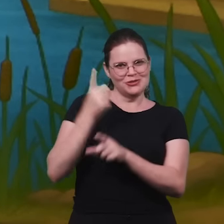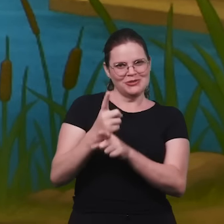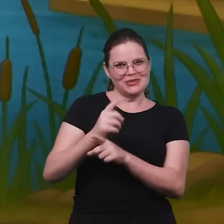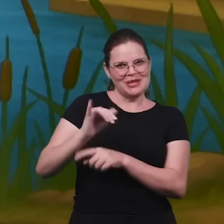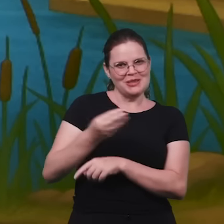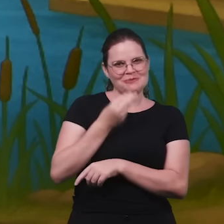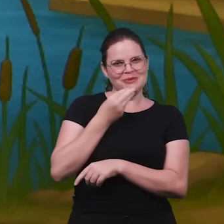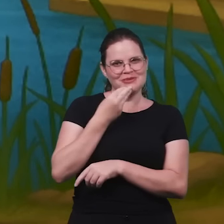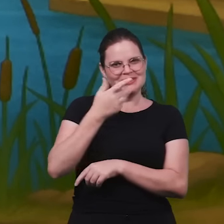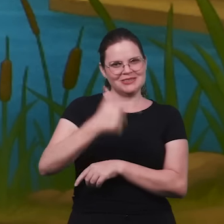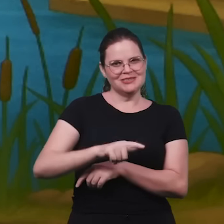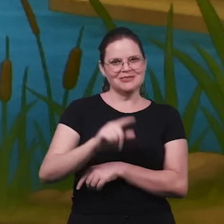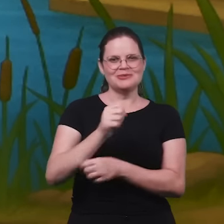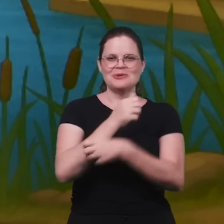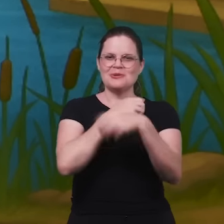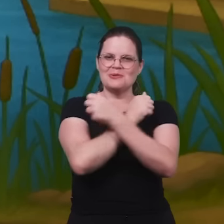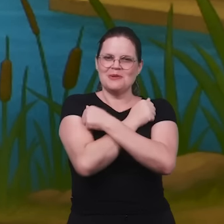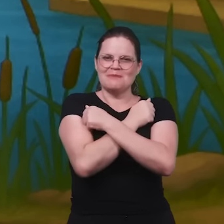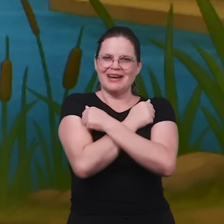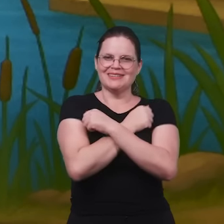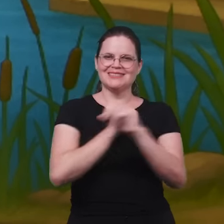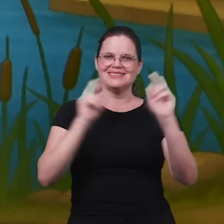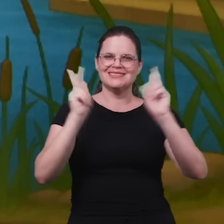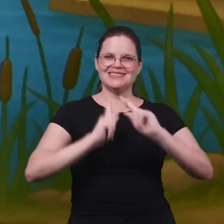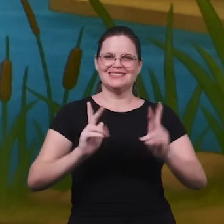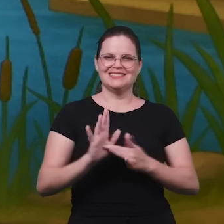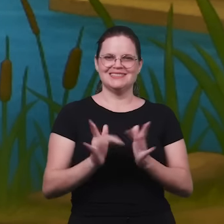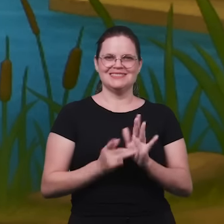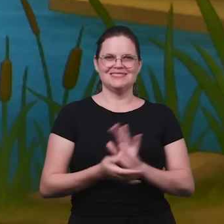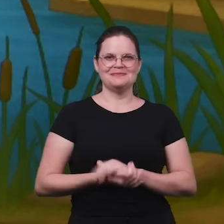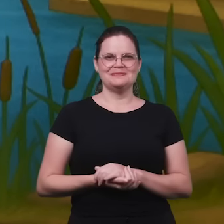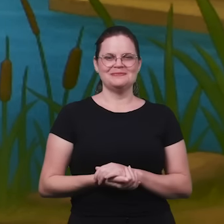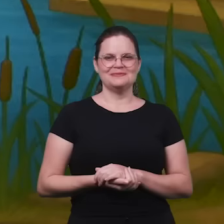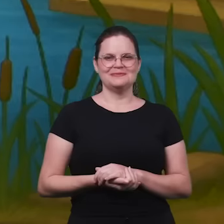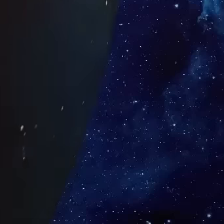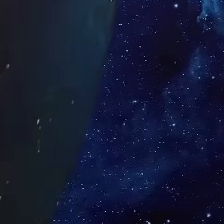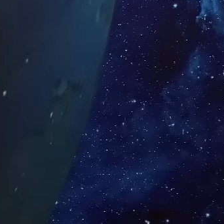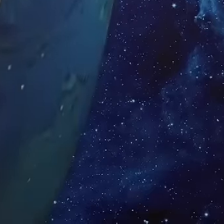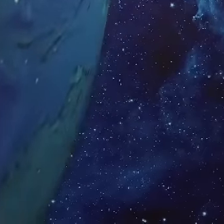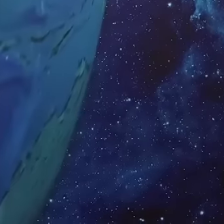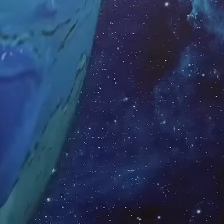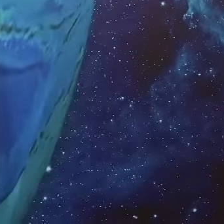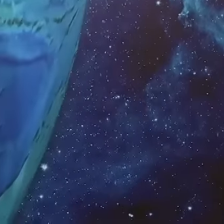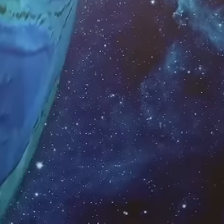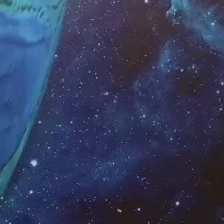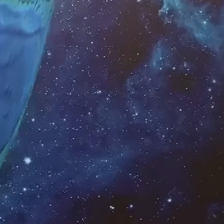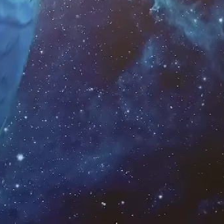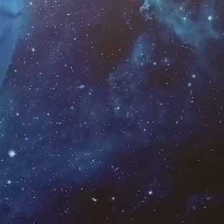próxima oportunidade. Um abraço e a paz do Senhor Jesus.